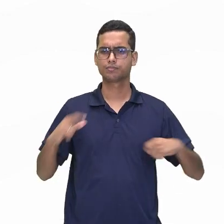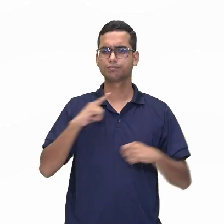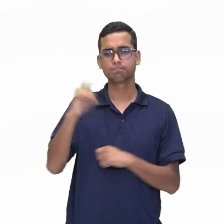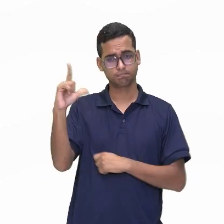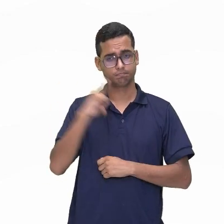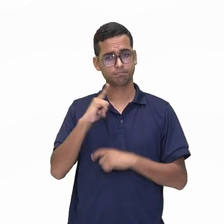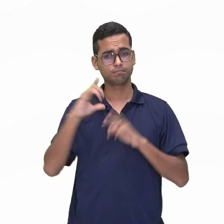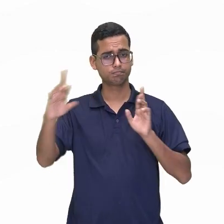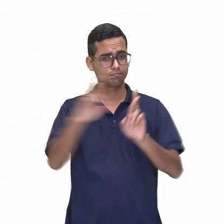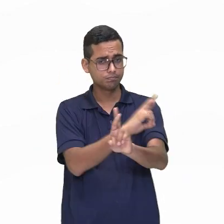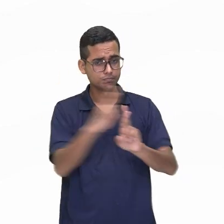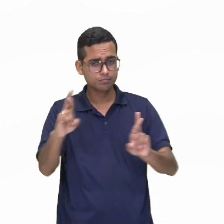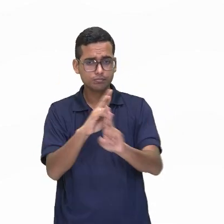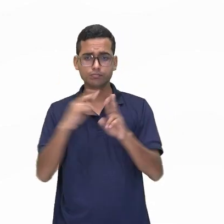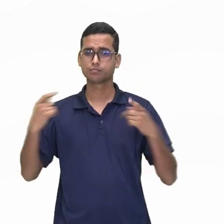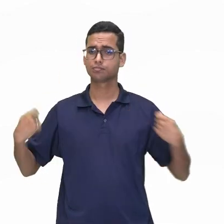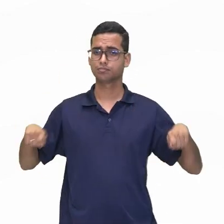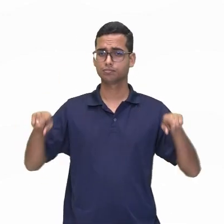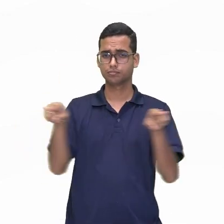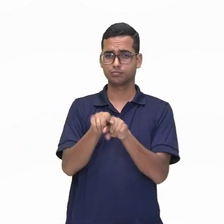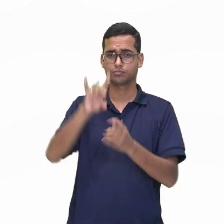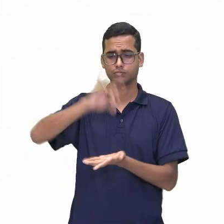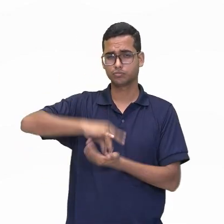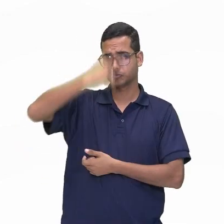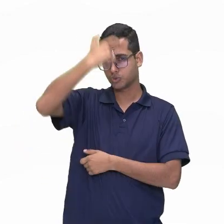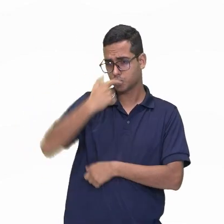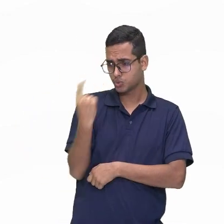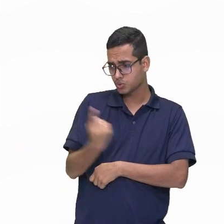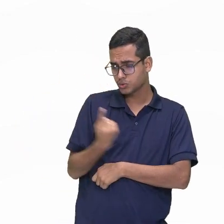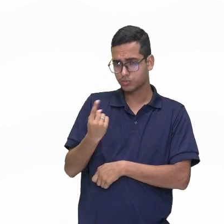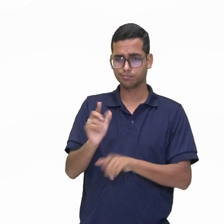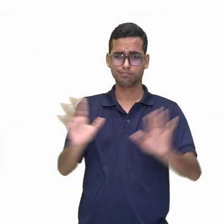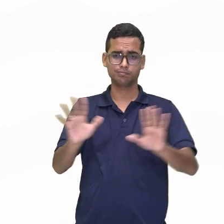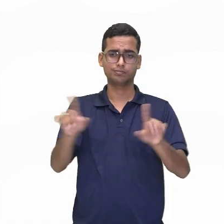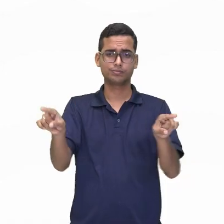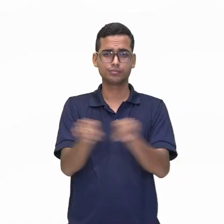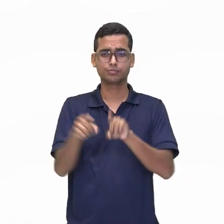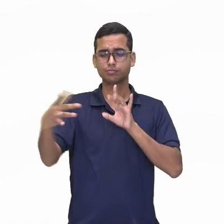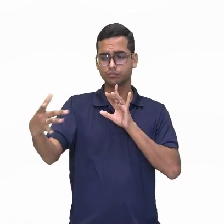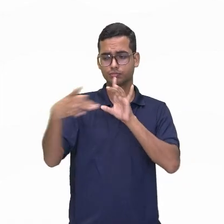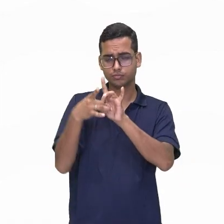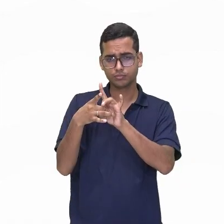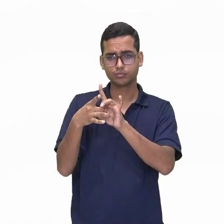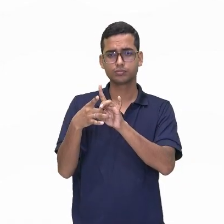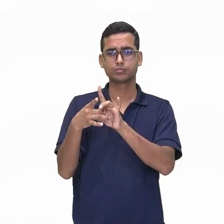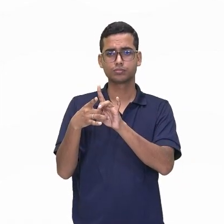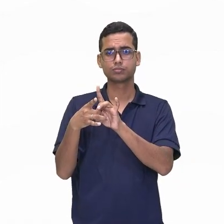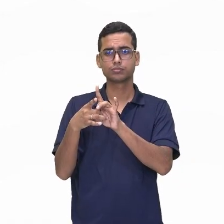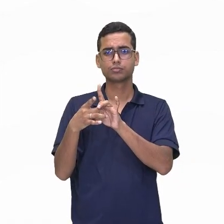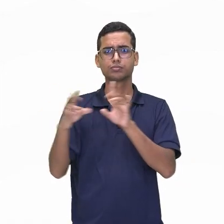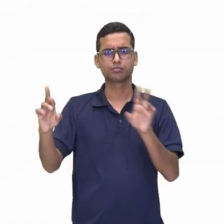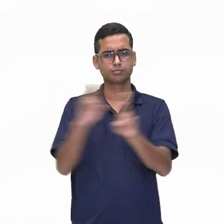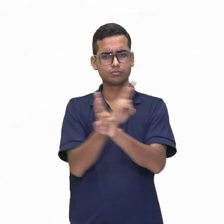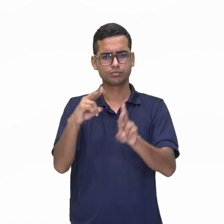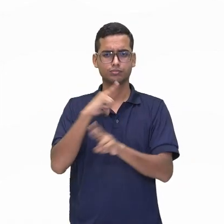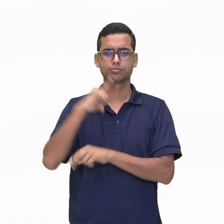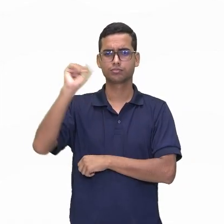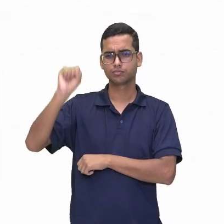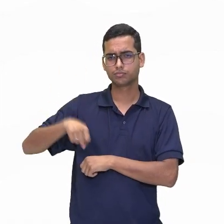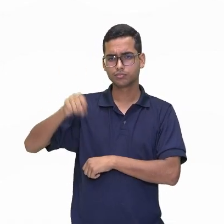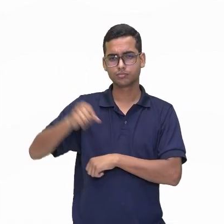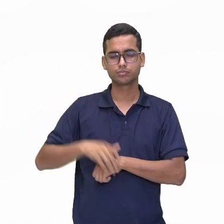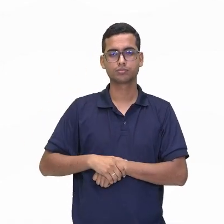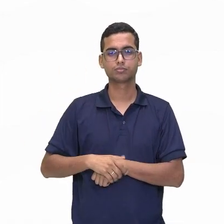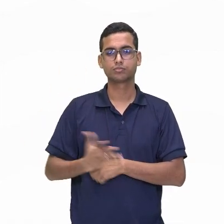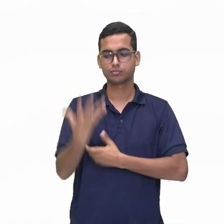relação. Nada sou sozinho, eu sou com o outro, com essa relação interna